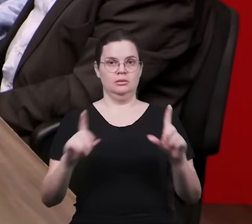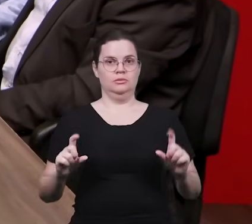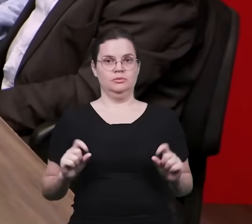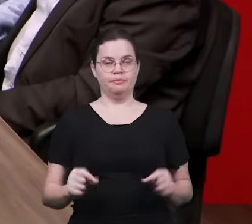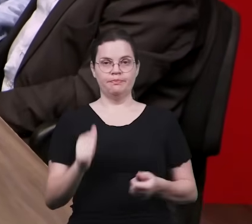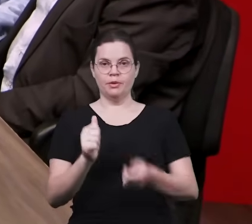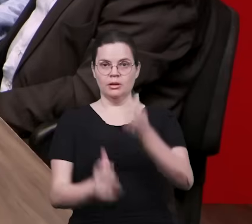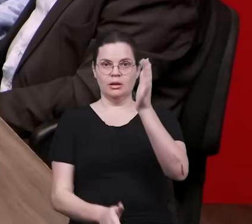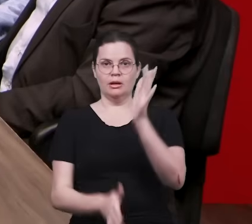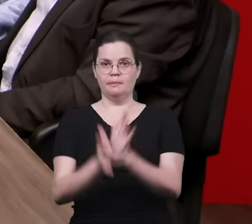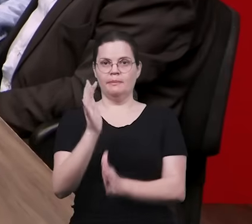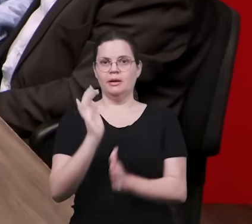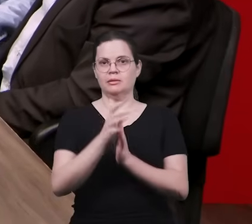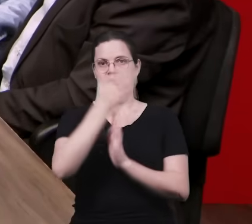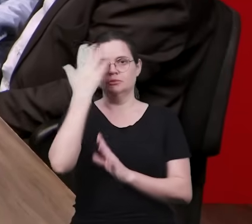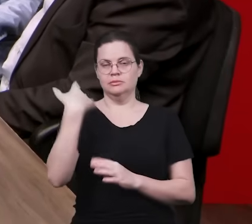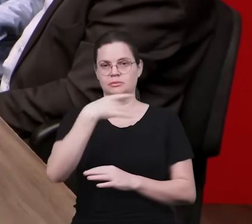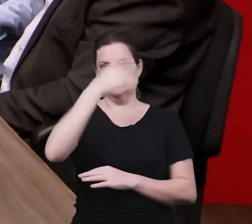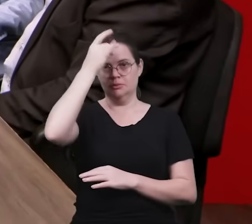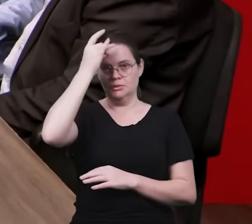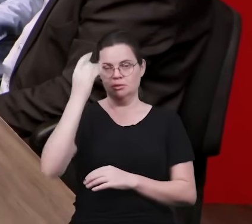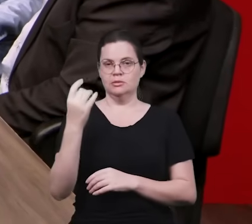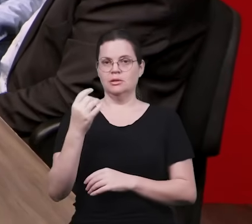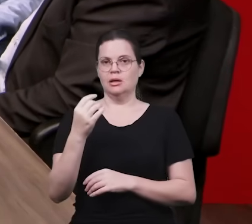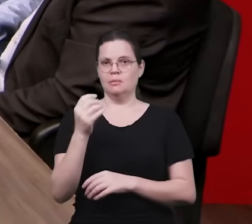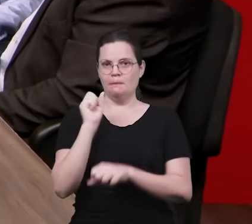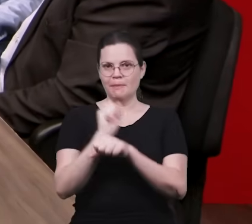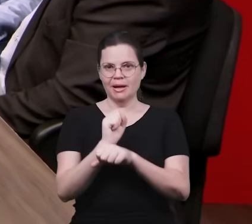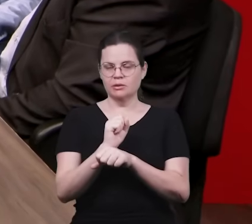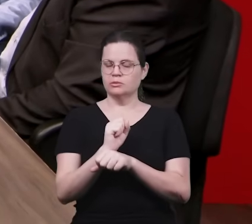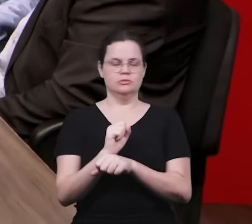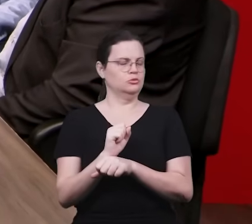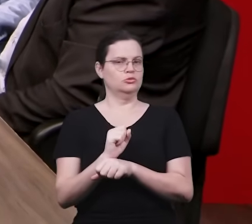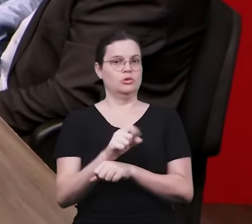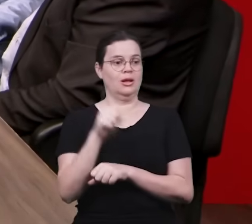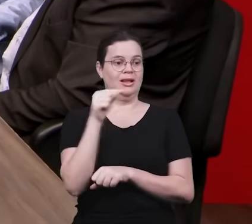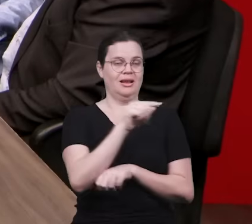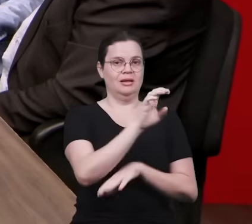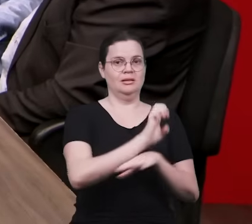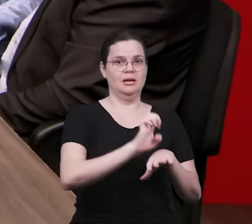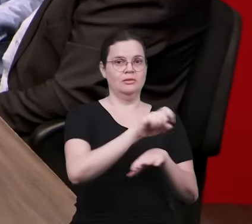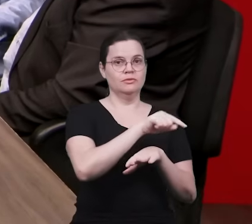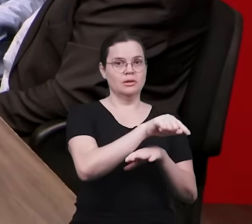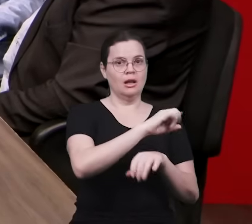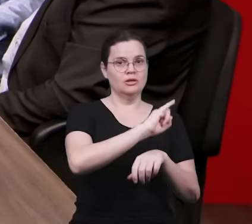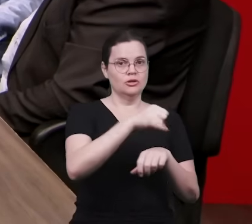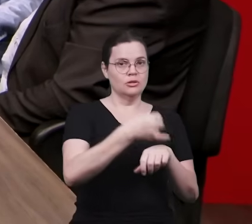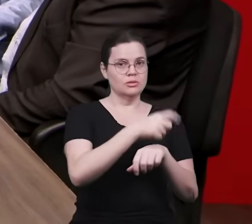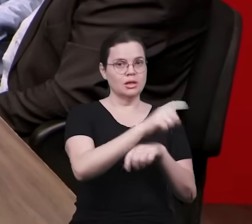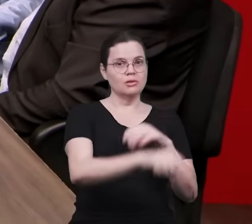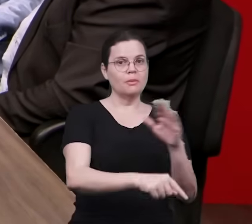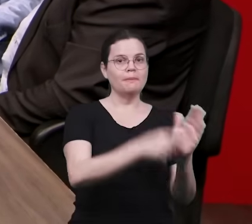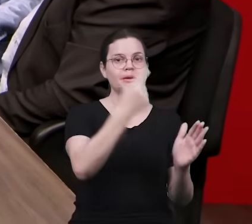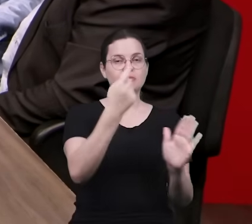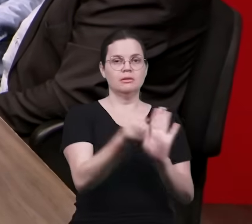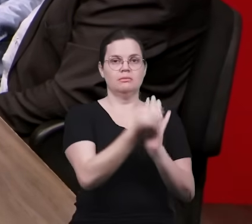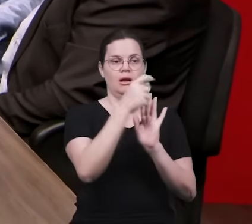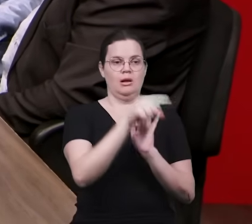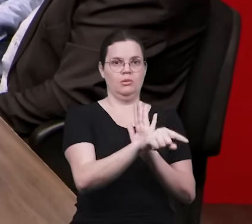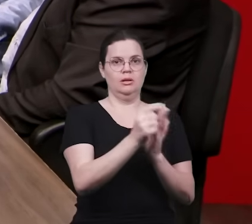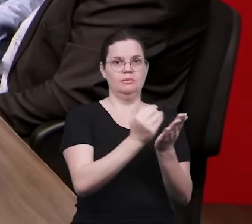derramamento do Espírito Santo, ele nunca deixou de existir. Ali foi o primeiro marco. é a caminhada, a saída da